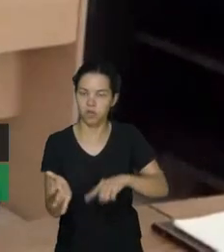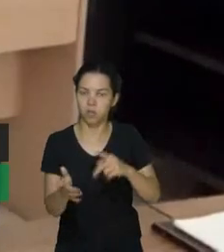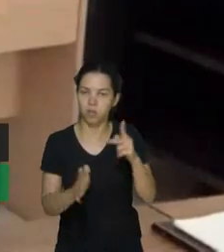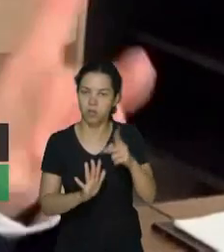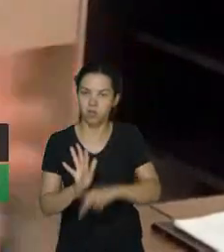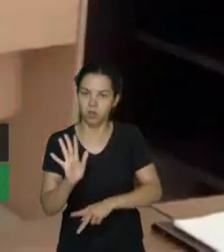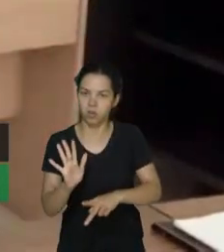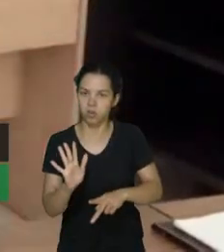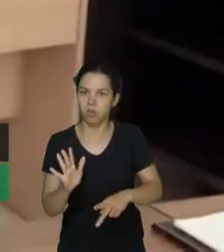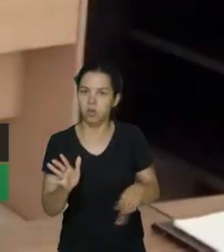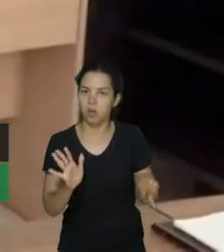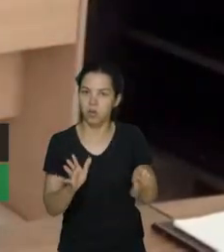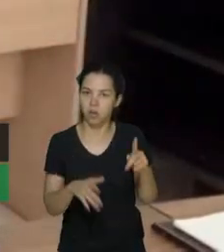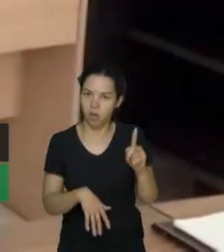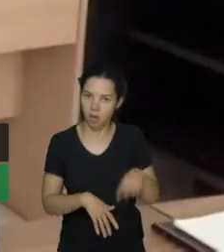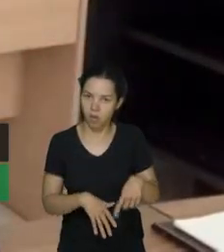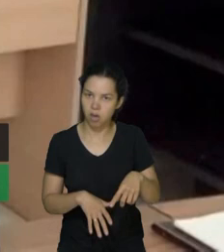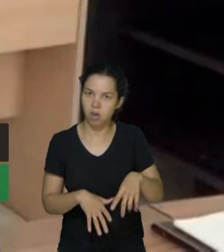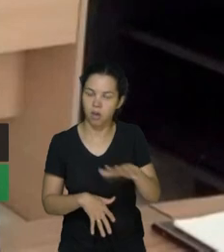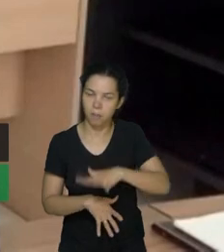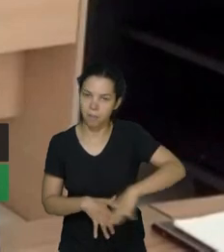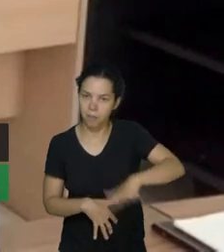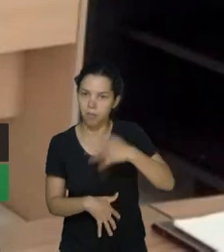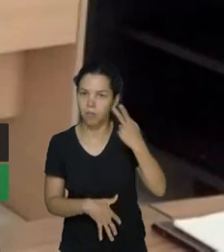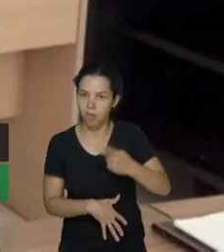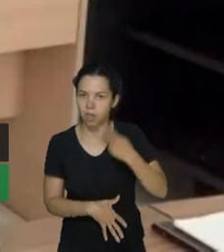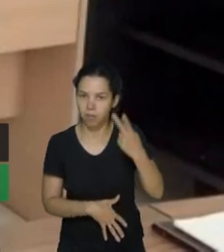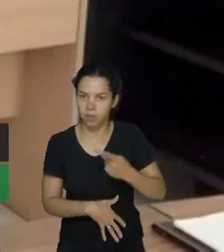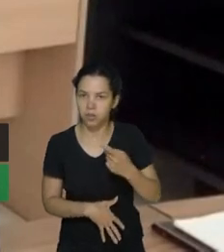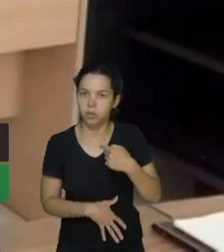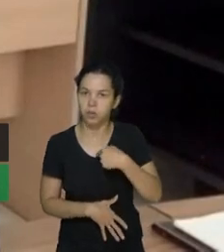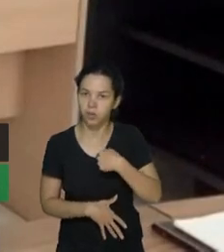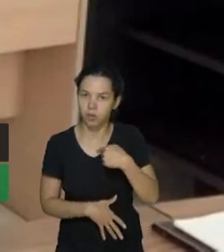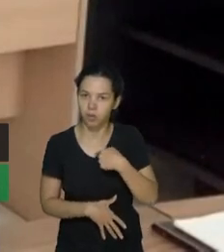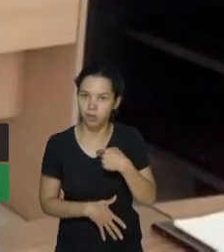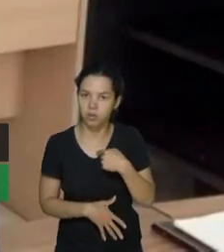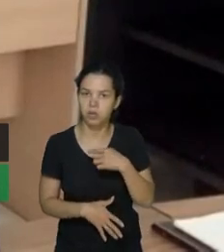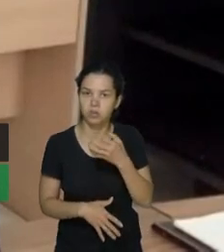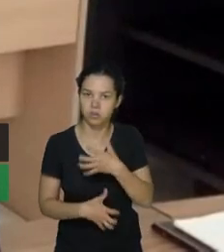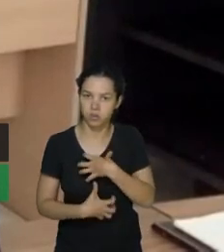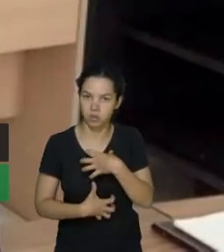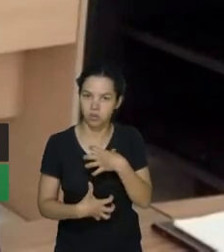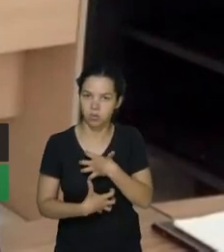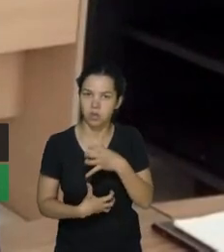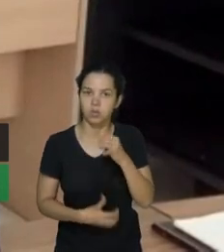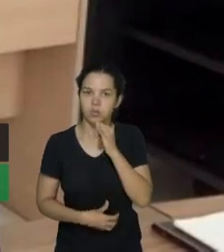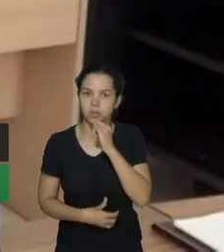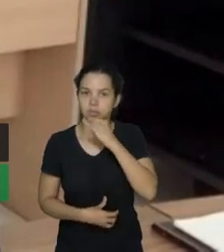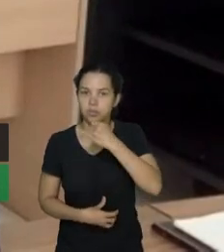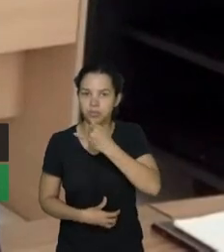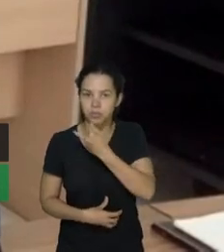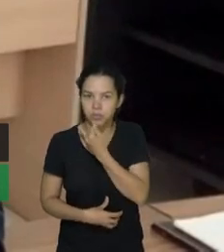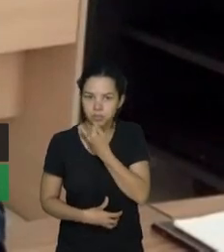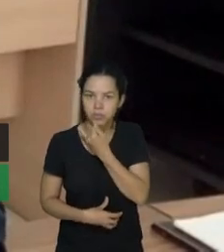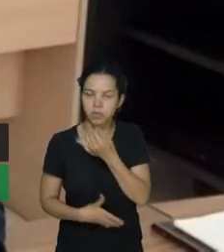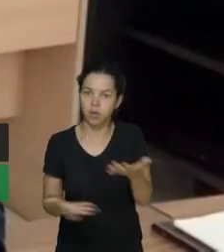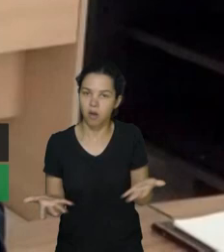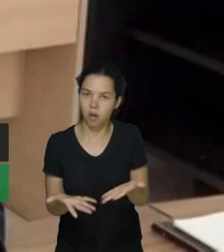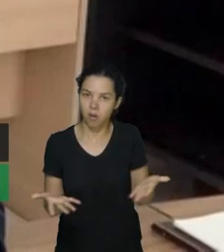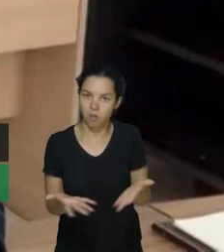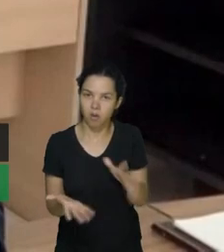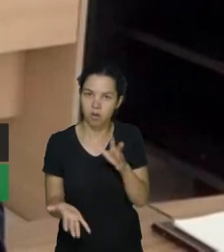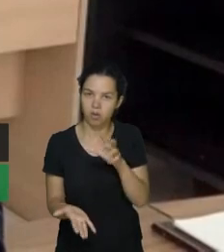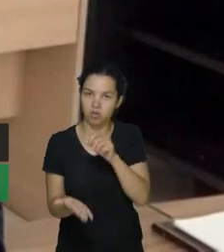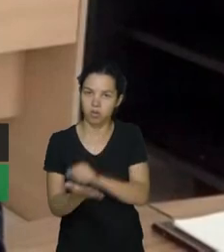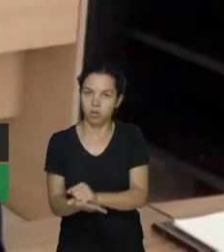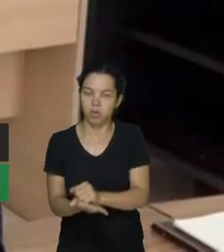tudo faz parte do parlamento. E eu fico com muita tristeza em deixar registrado